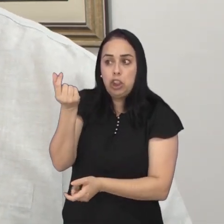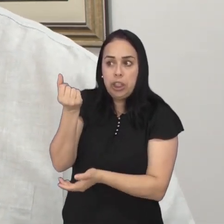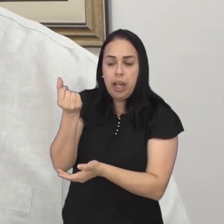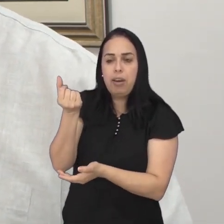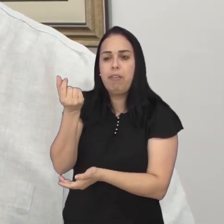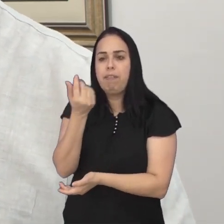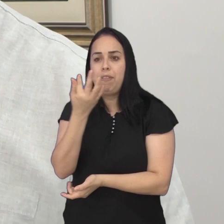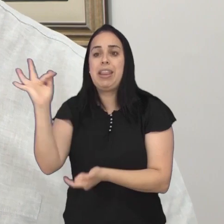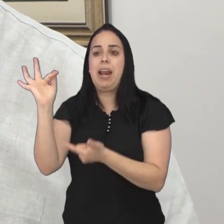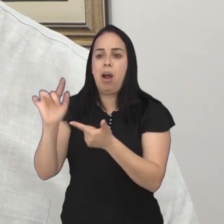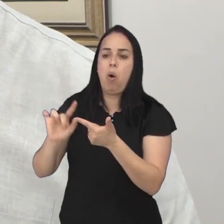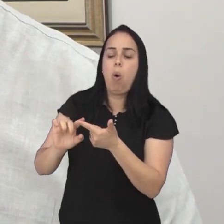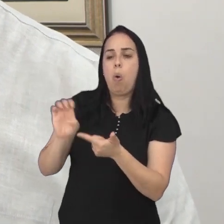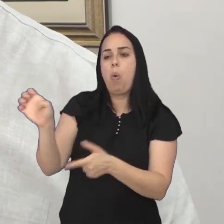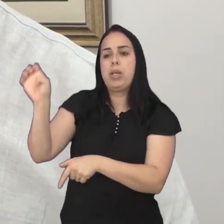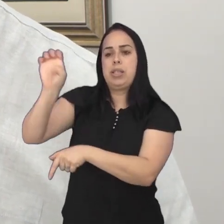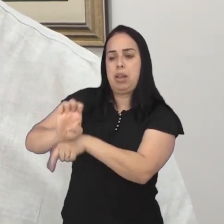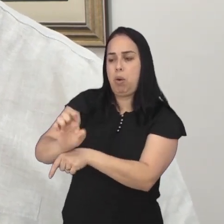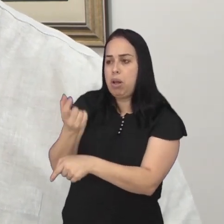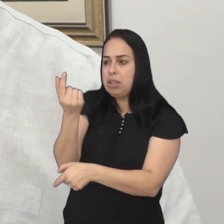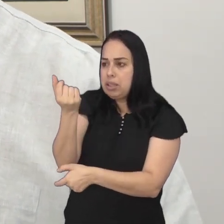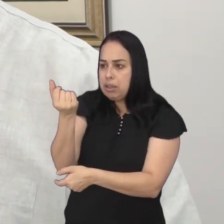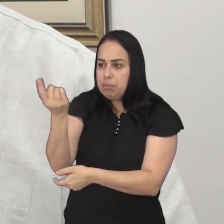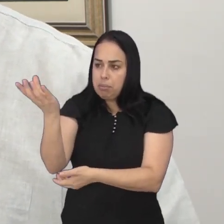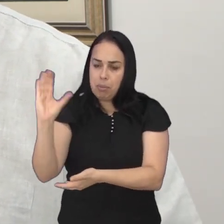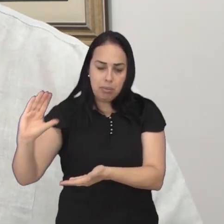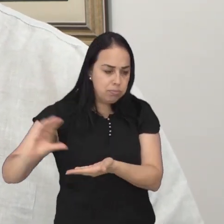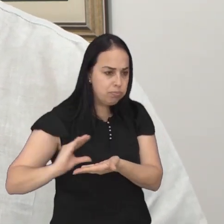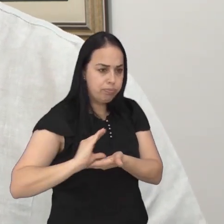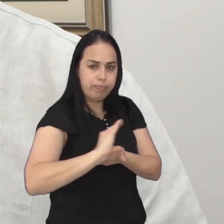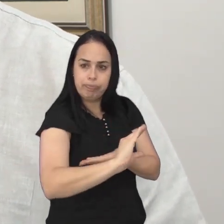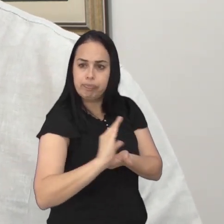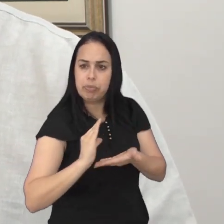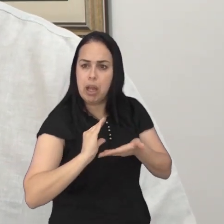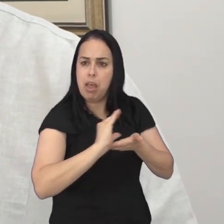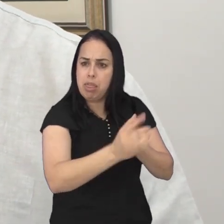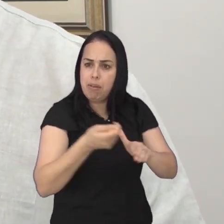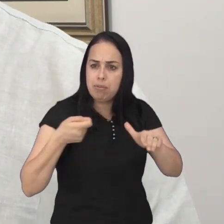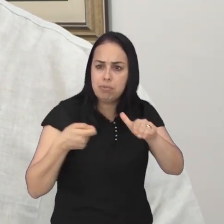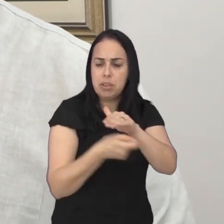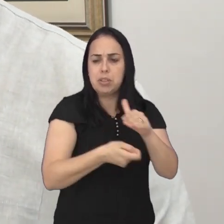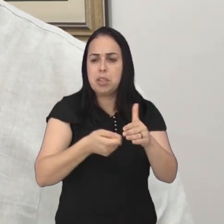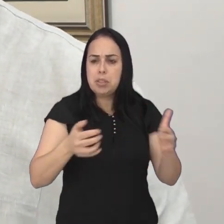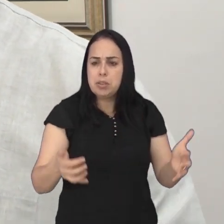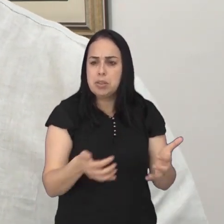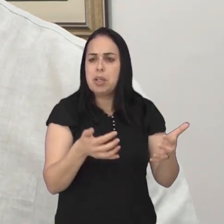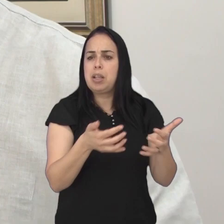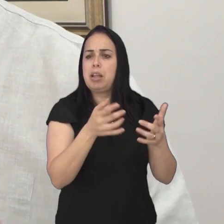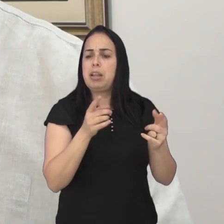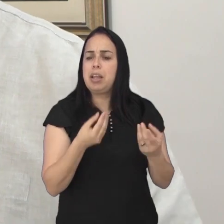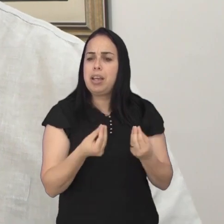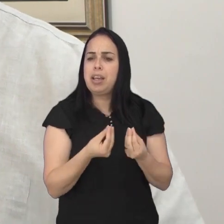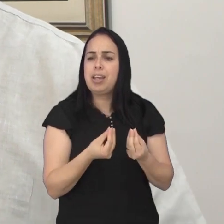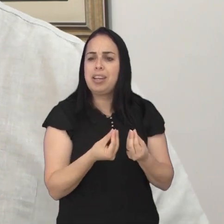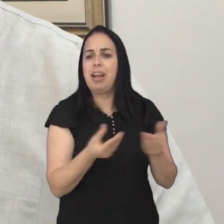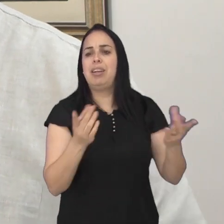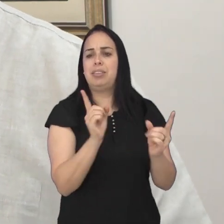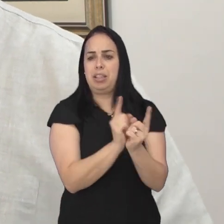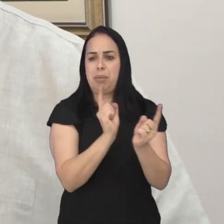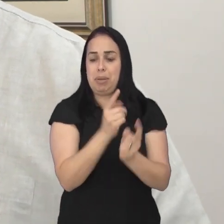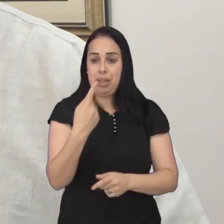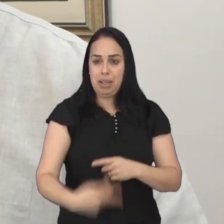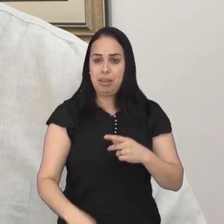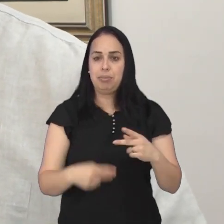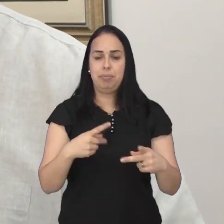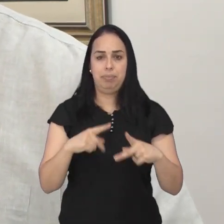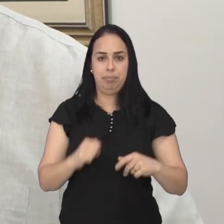nível estadual, federal, que a gente possa implementar dentro das ações legais, que a gente possa fortalecer cada vez mais o tratamento